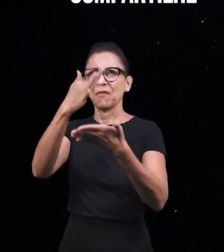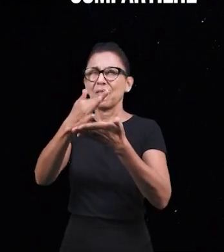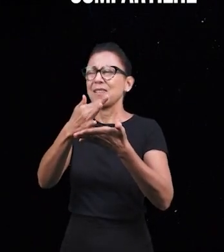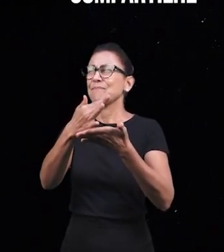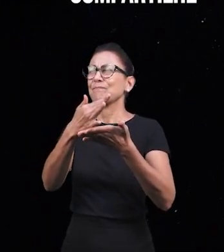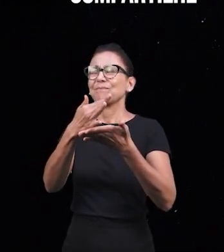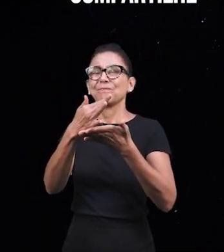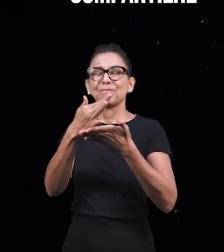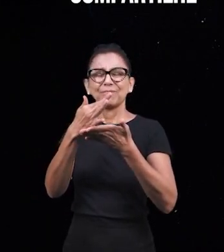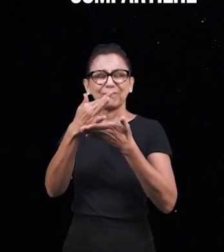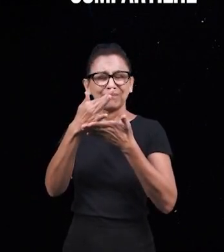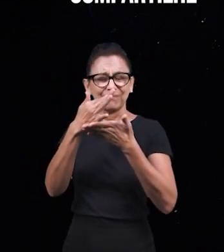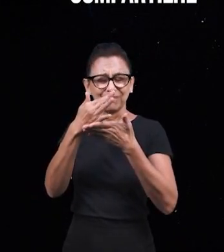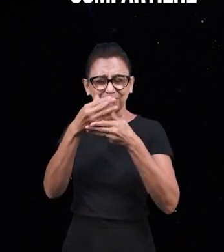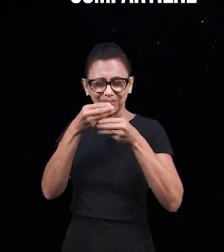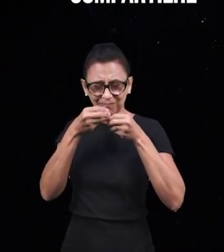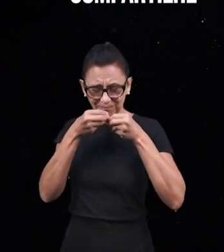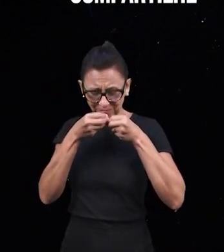parece